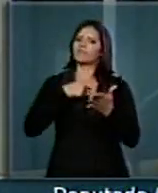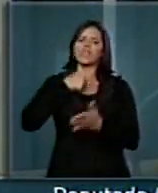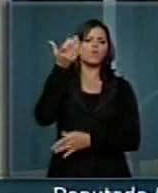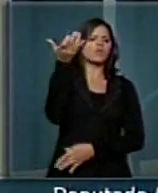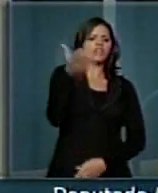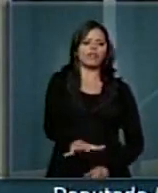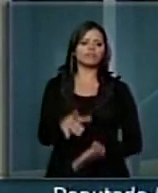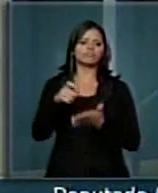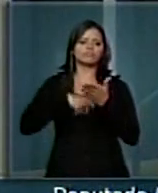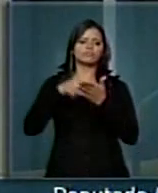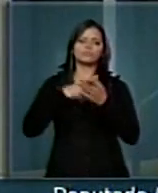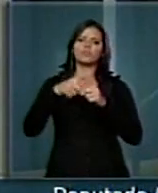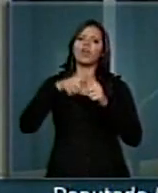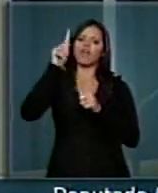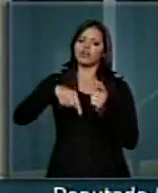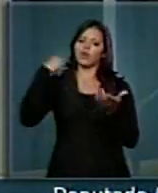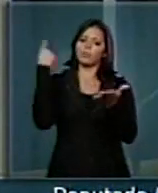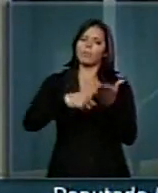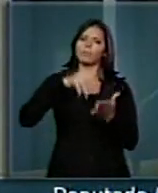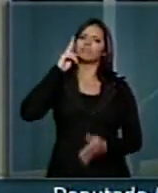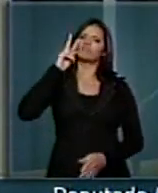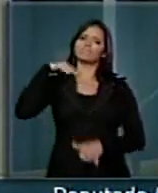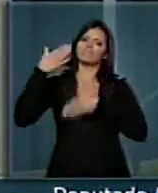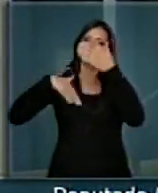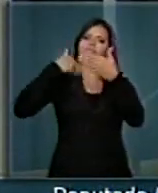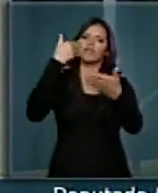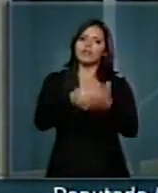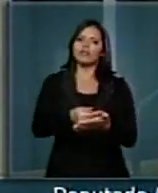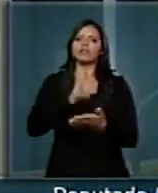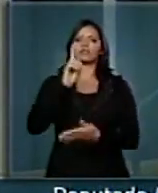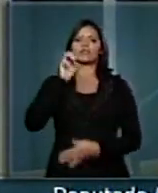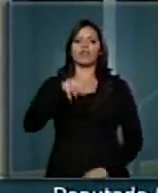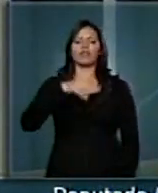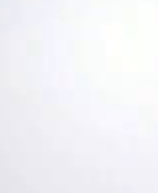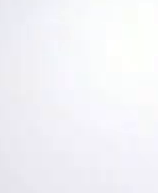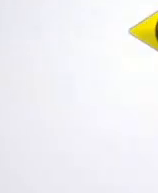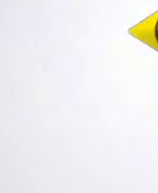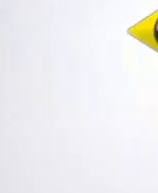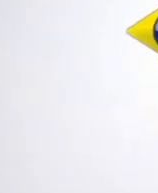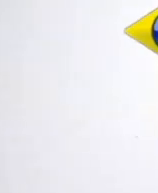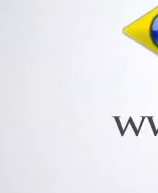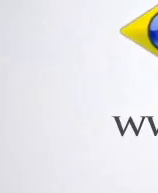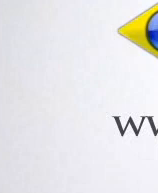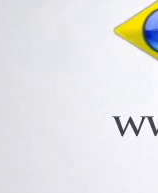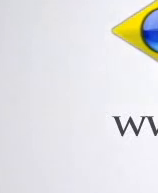imposto, porque esse é um compromisso histórico do meu Democratas. Muito obrigado, presidente.